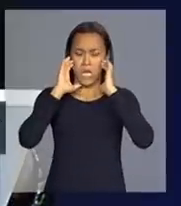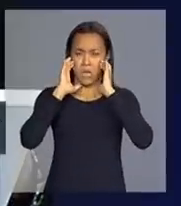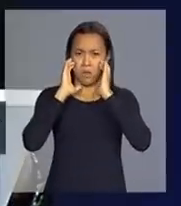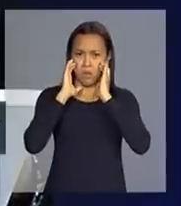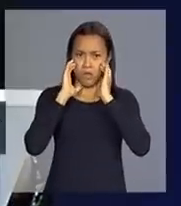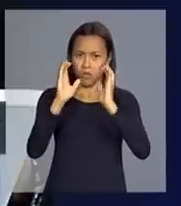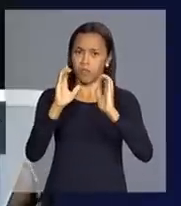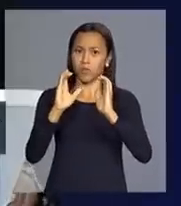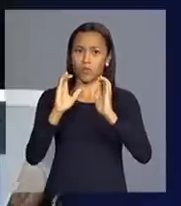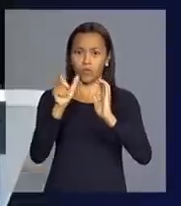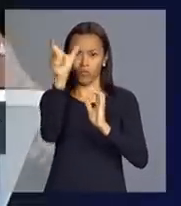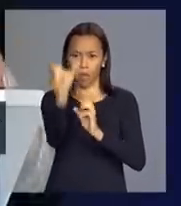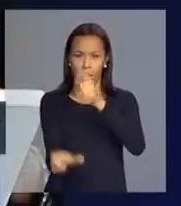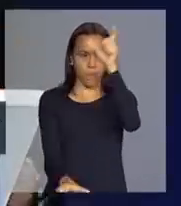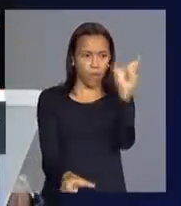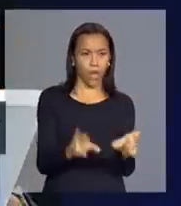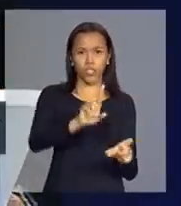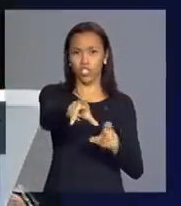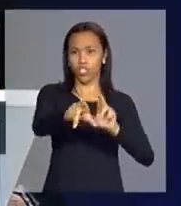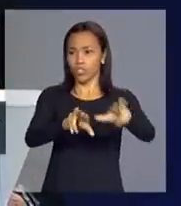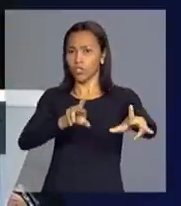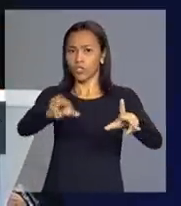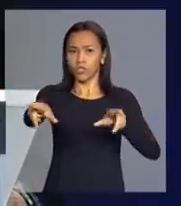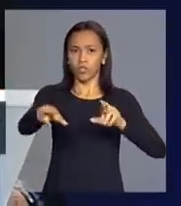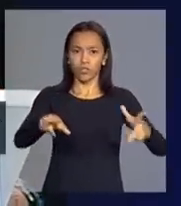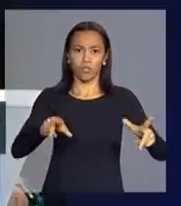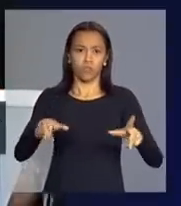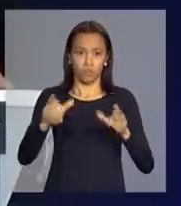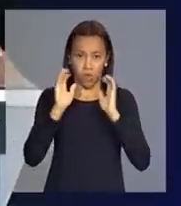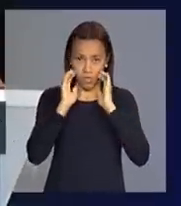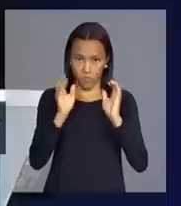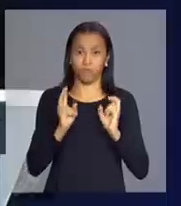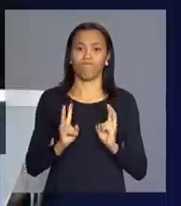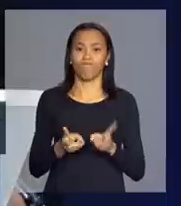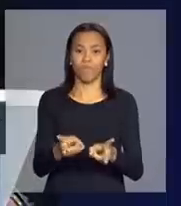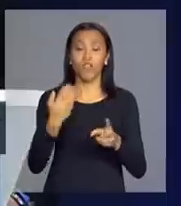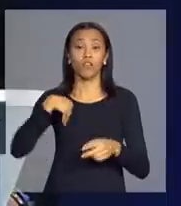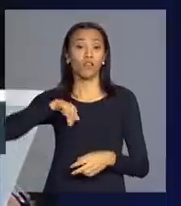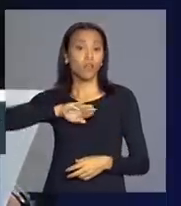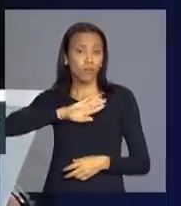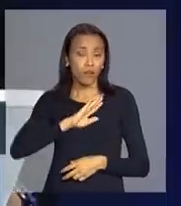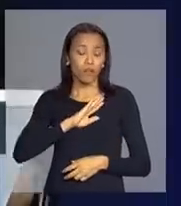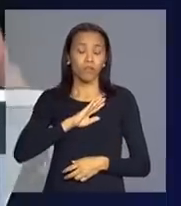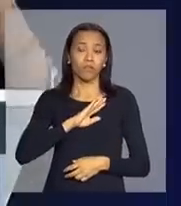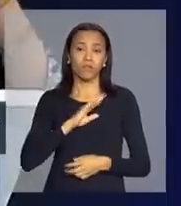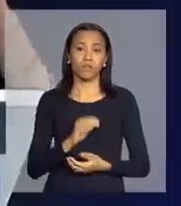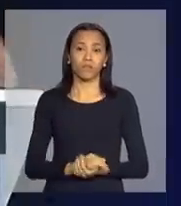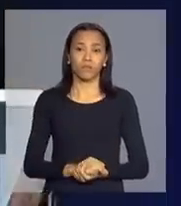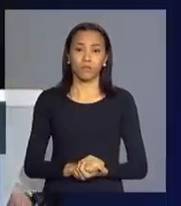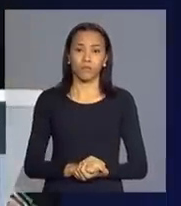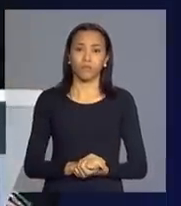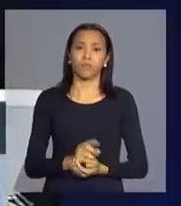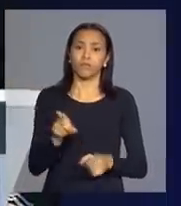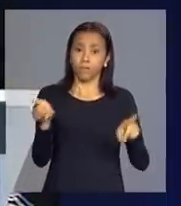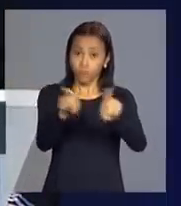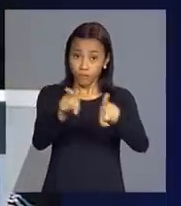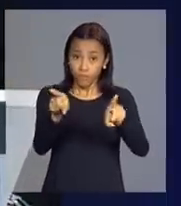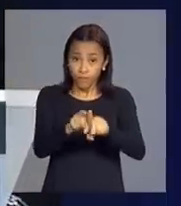respeitoso da diferença, respeitoso da diversidade. E nós, especificamente, somos